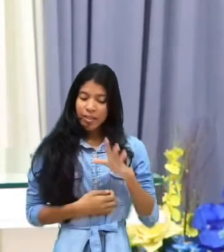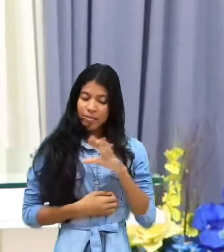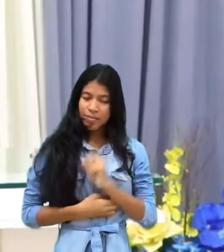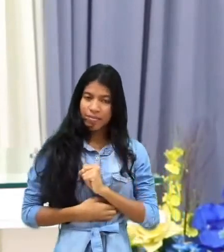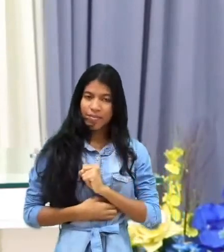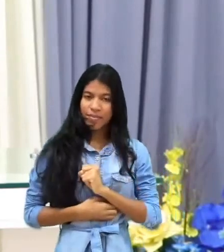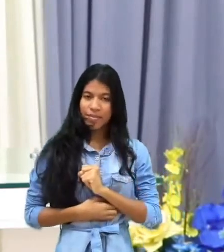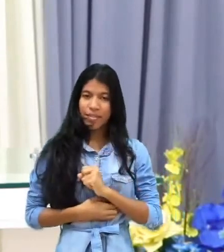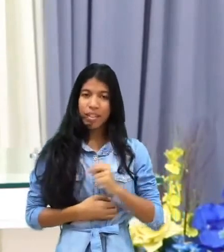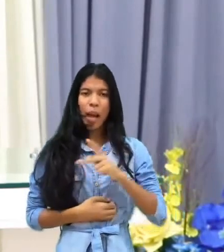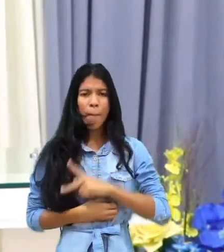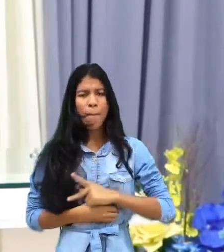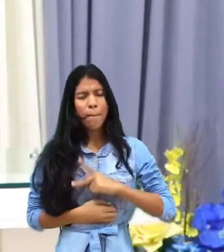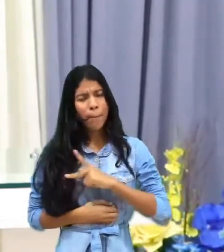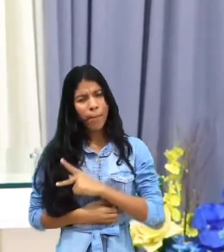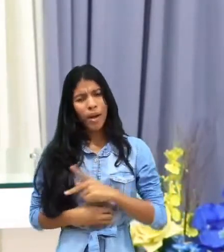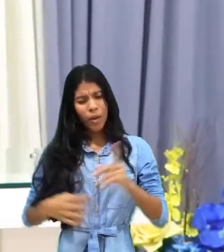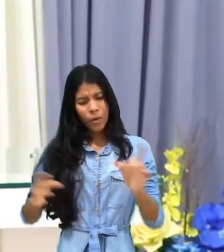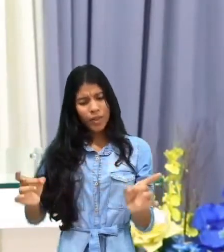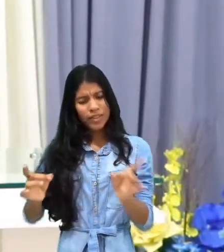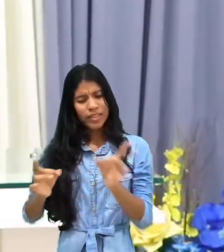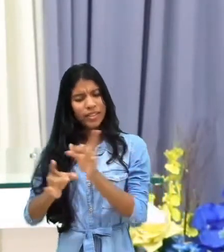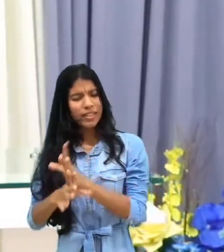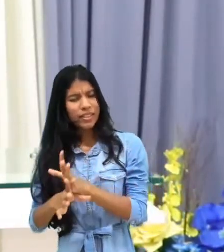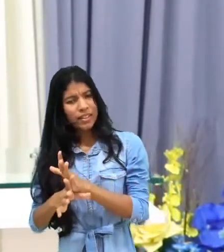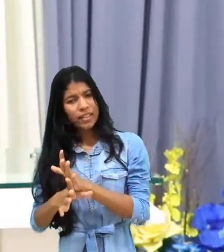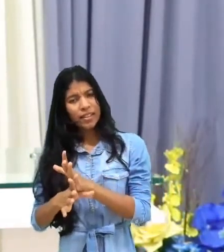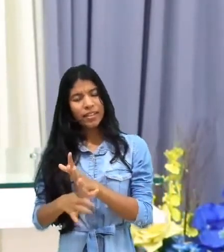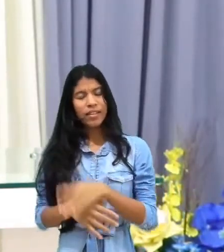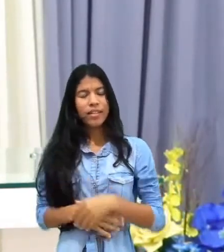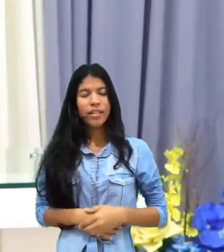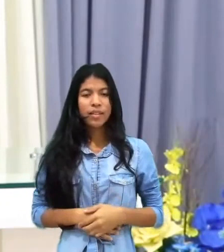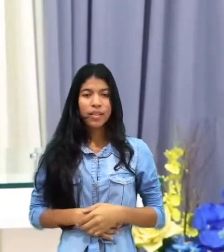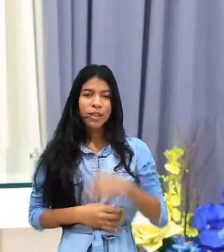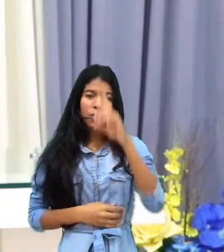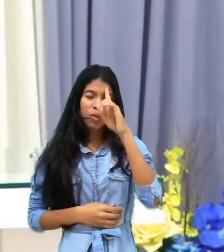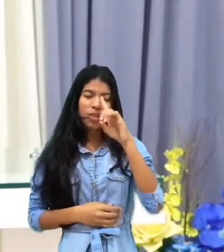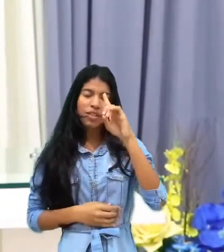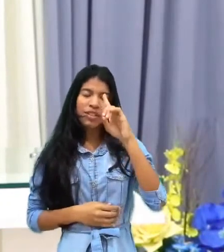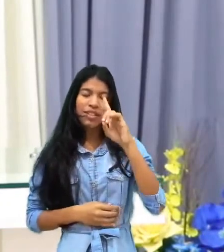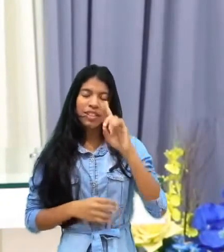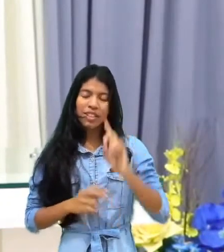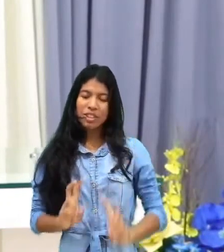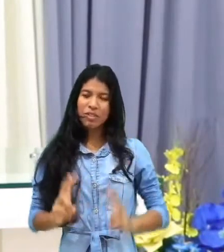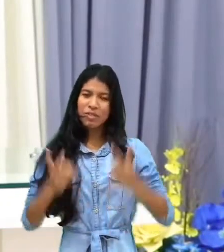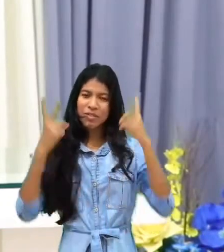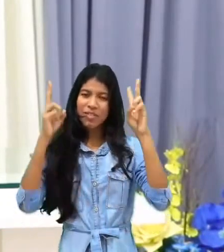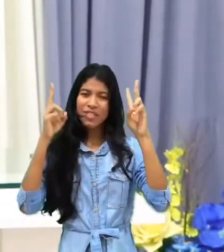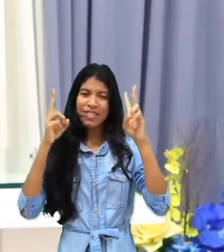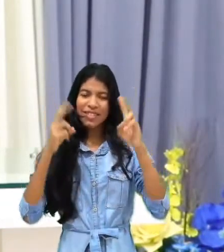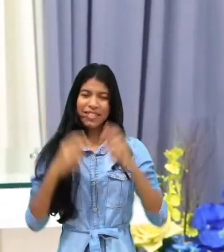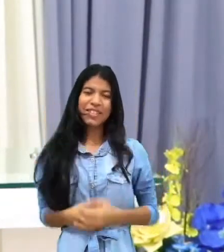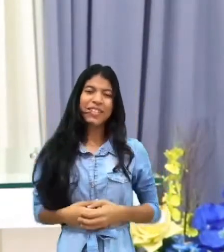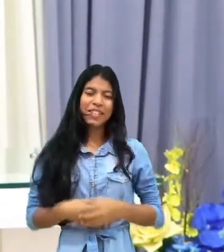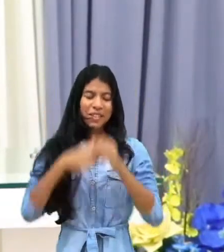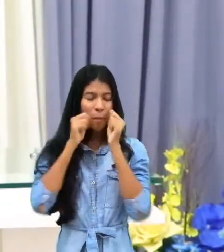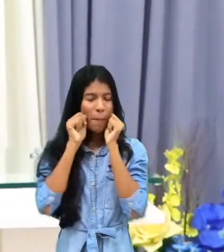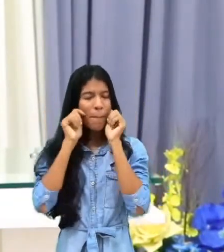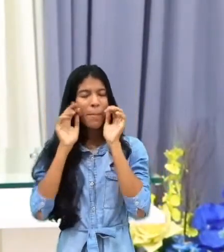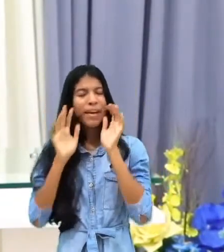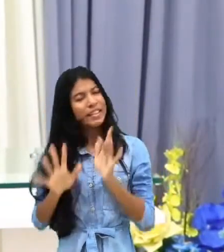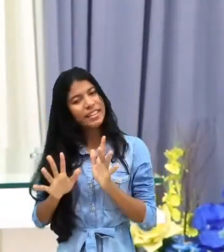Paulo encerra os seus dias com dias de vitórias, de bênçãos,